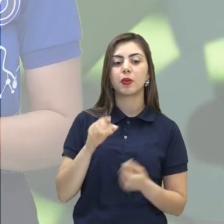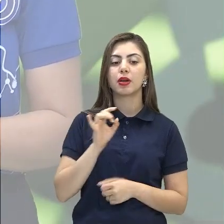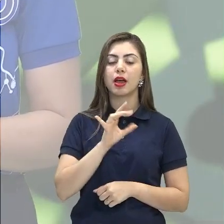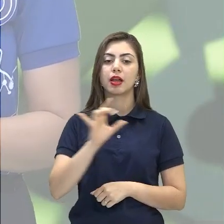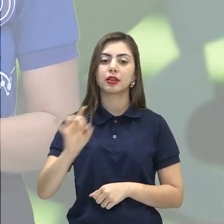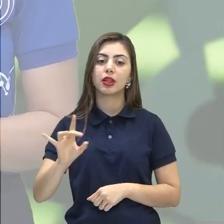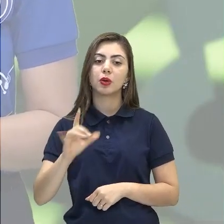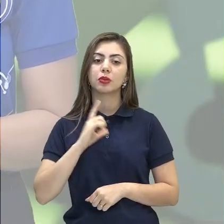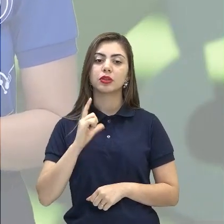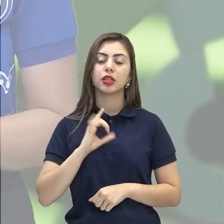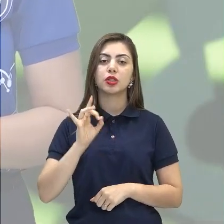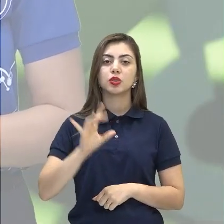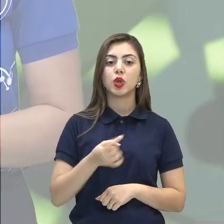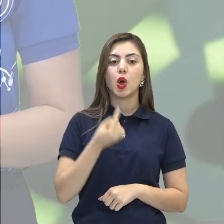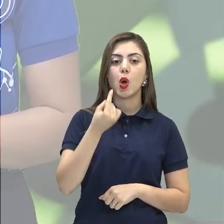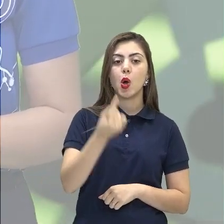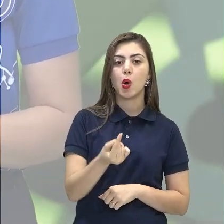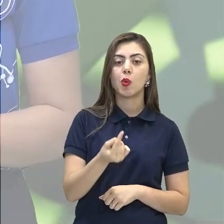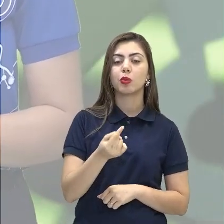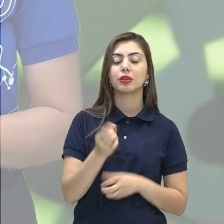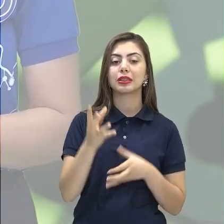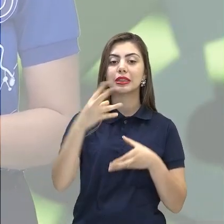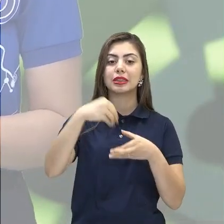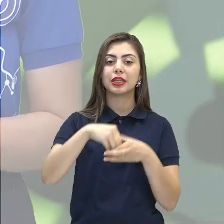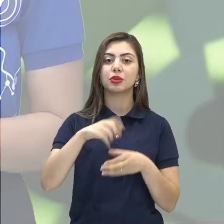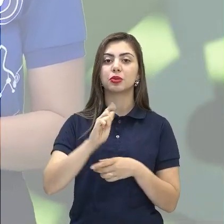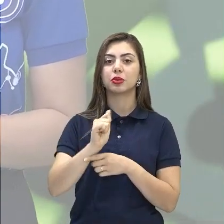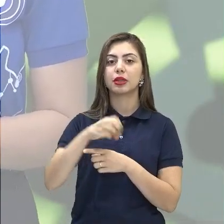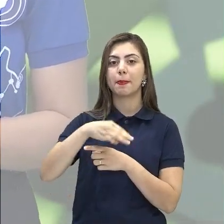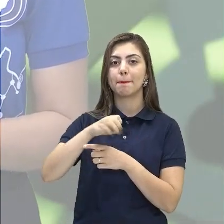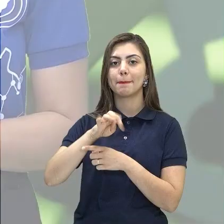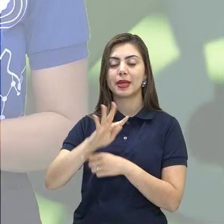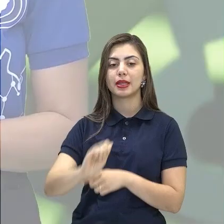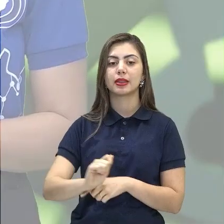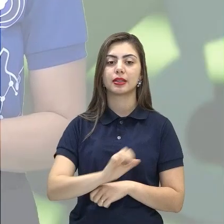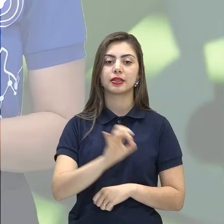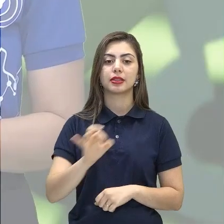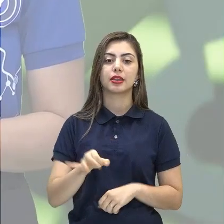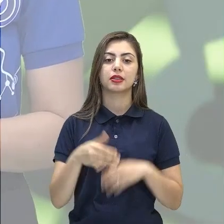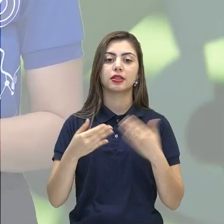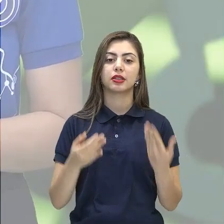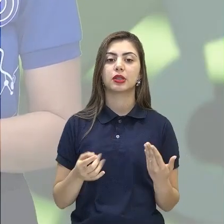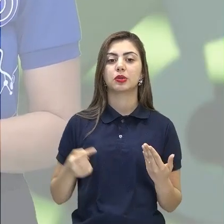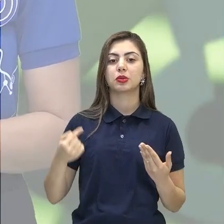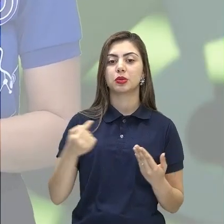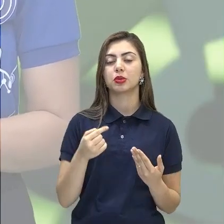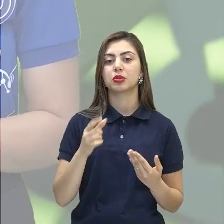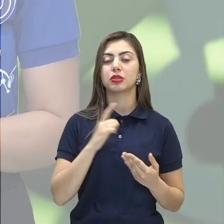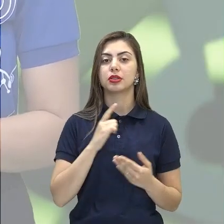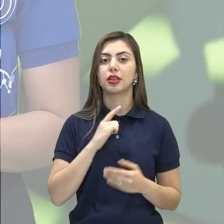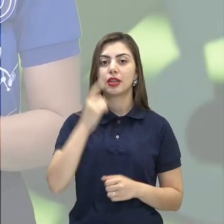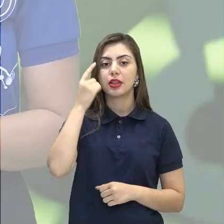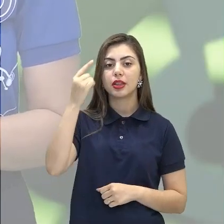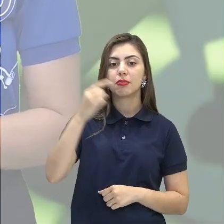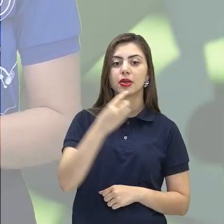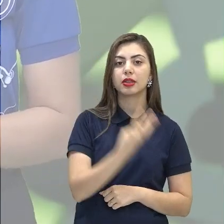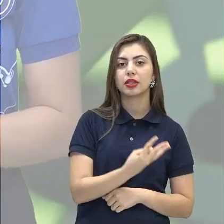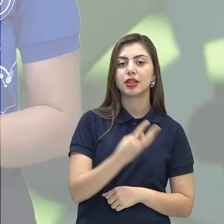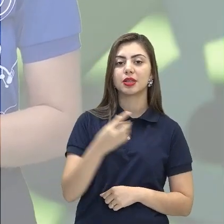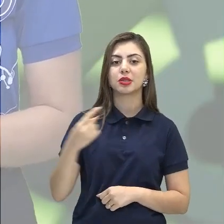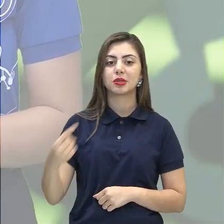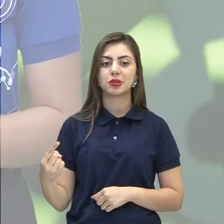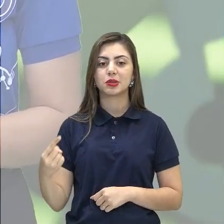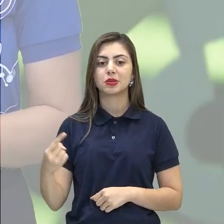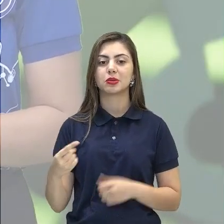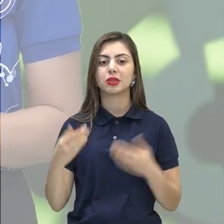cada característica em cada gameta. Chegando aí, a proporção, então, era de 3 para 1, como se